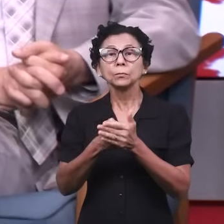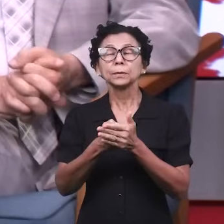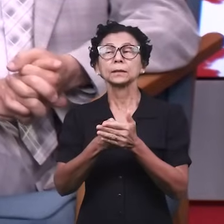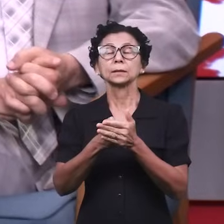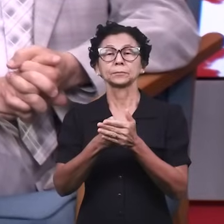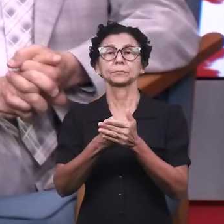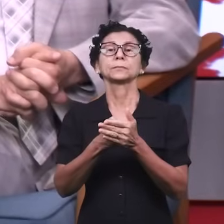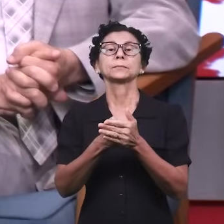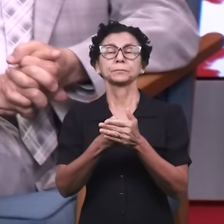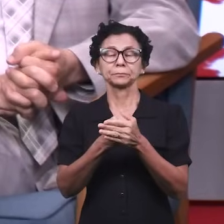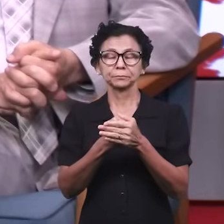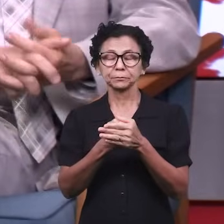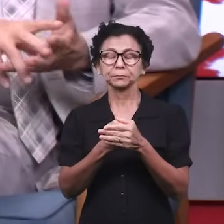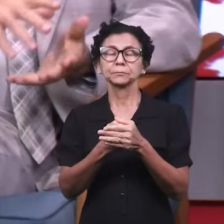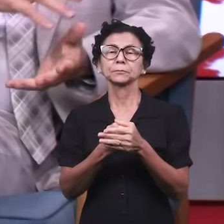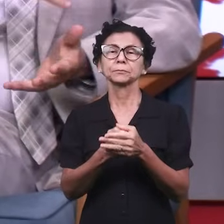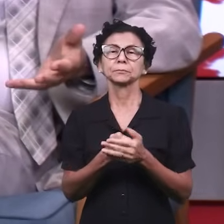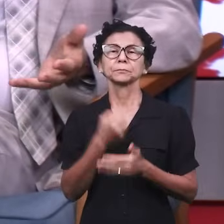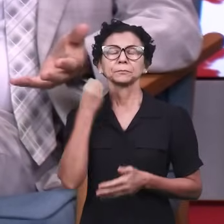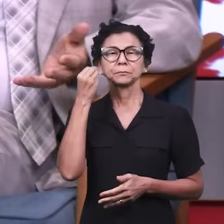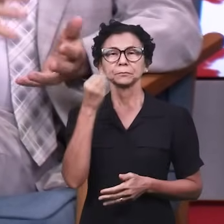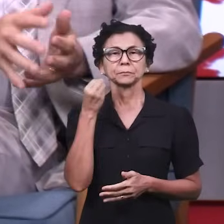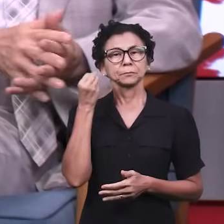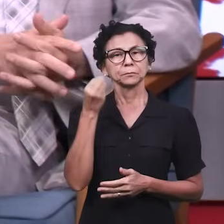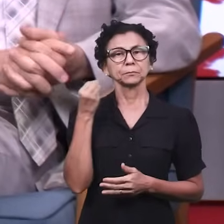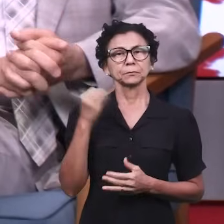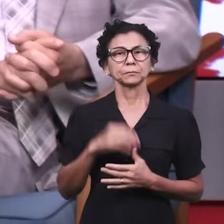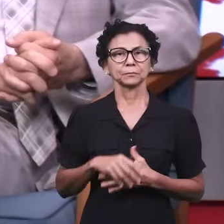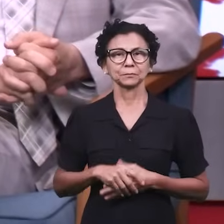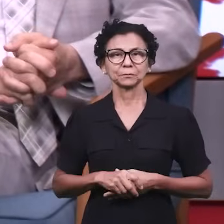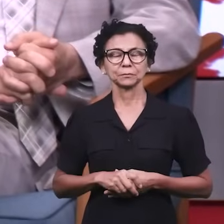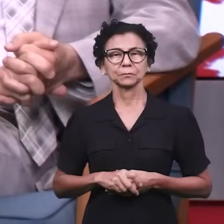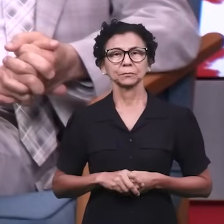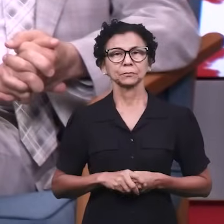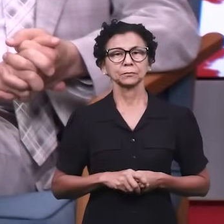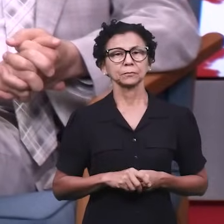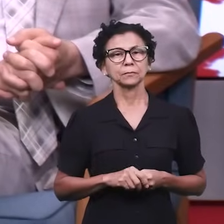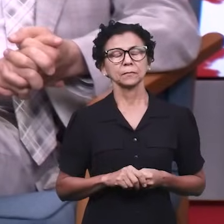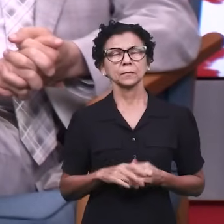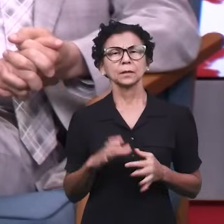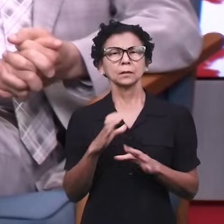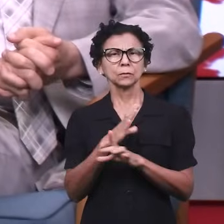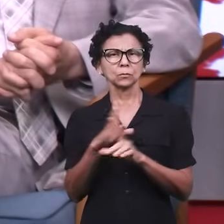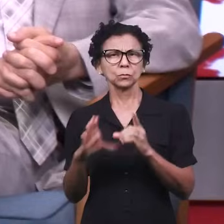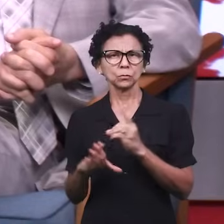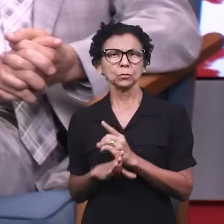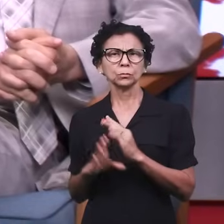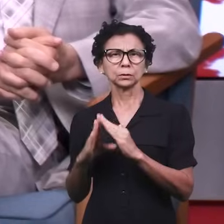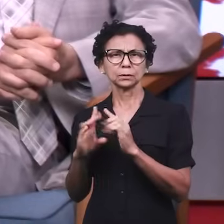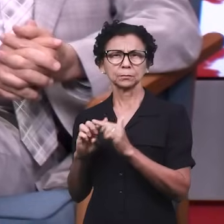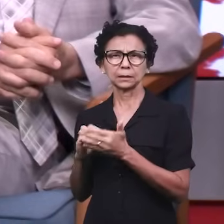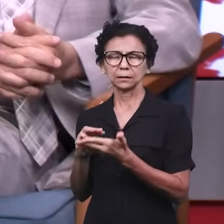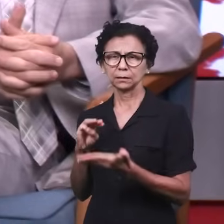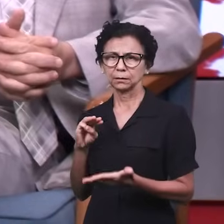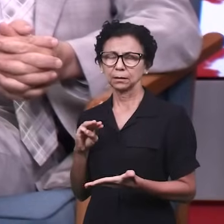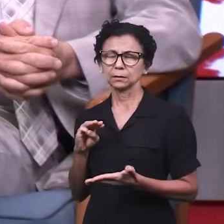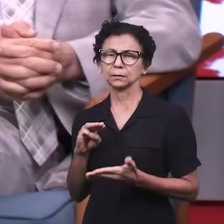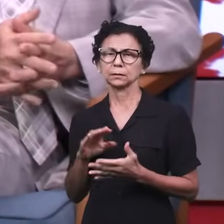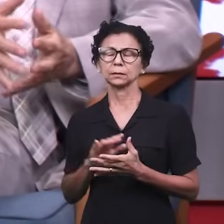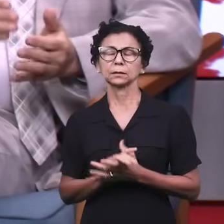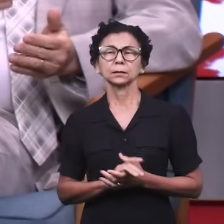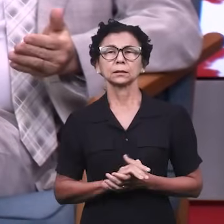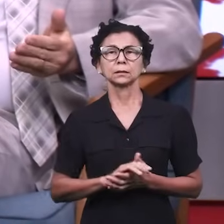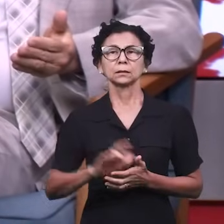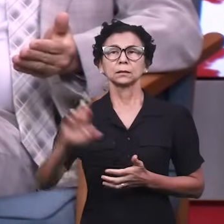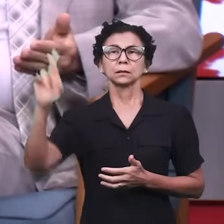cumprimento dela. Nós temos experiências disso nos nossos cultos.